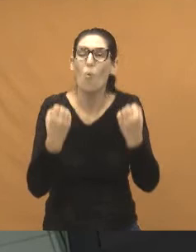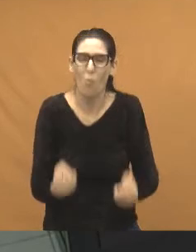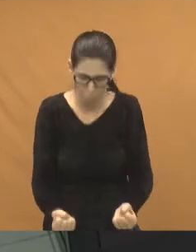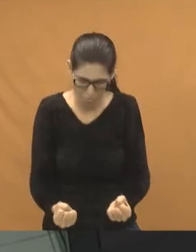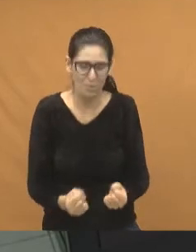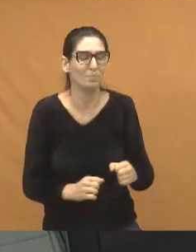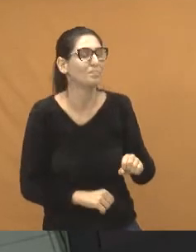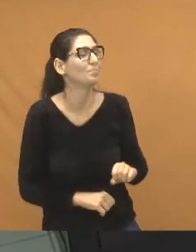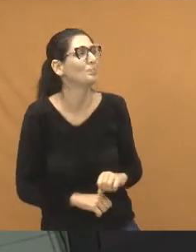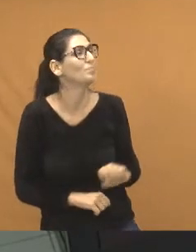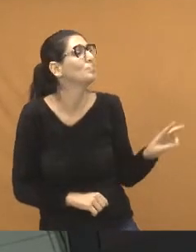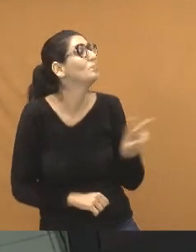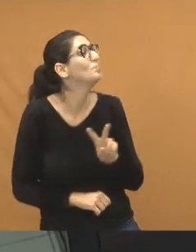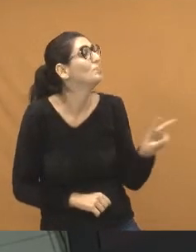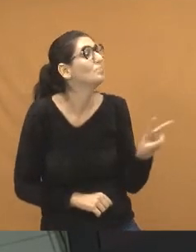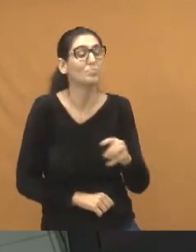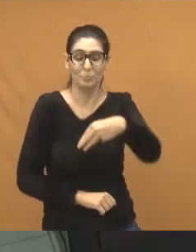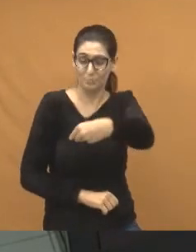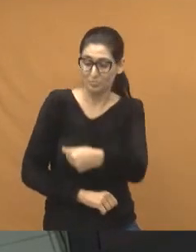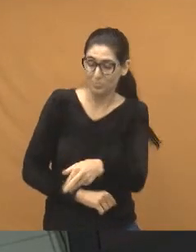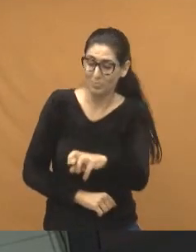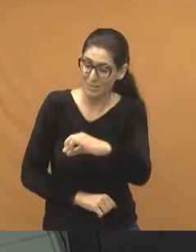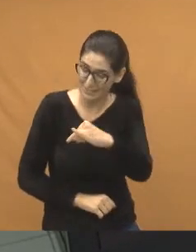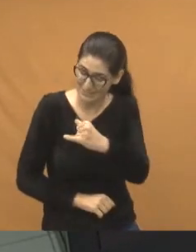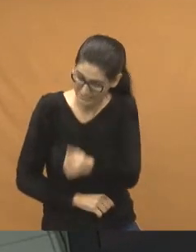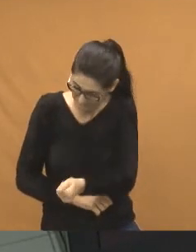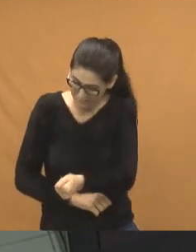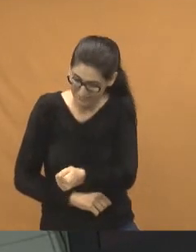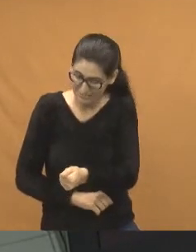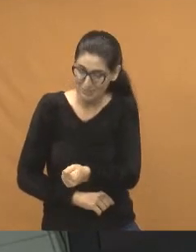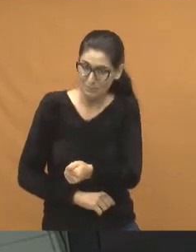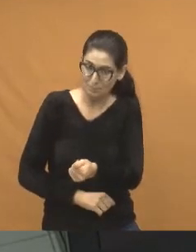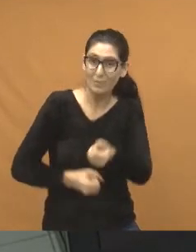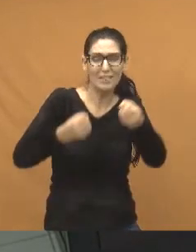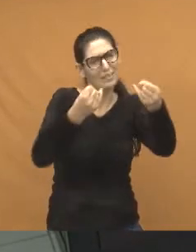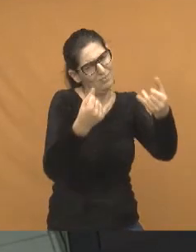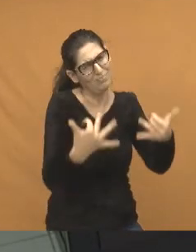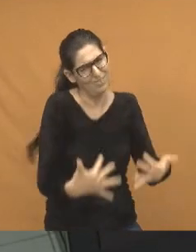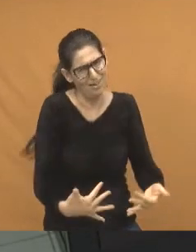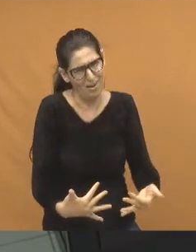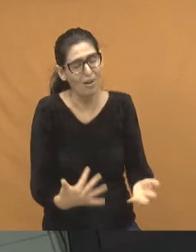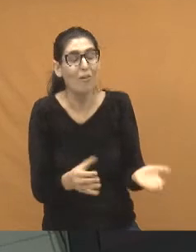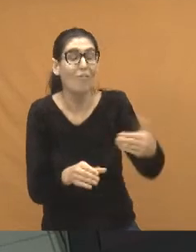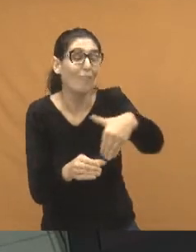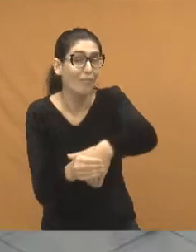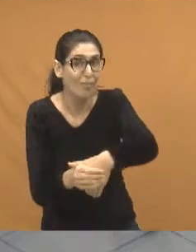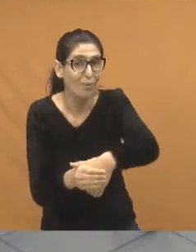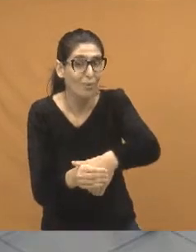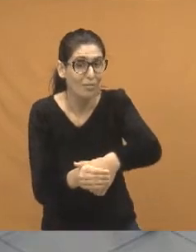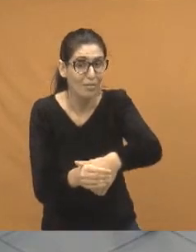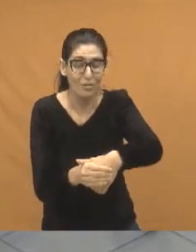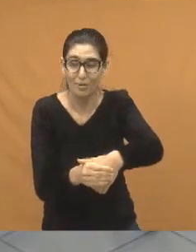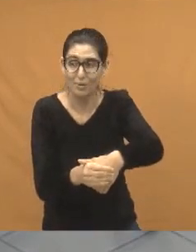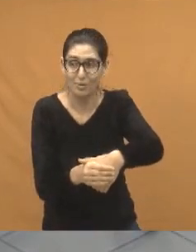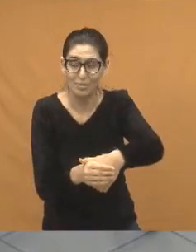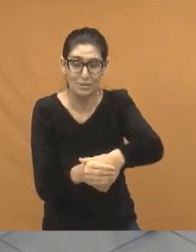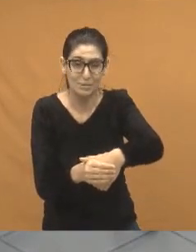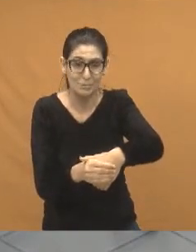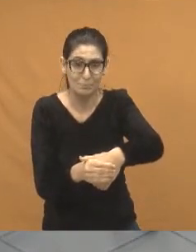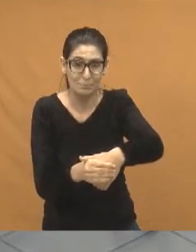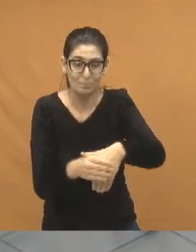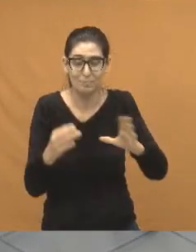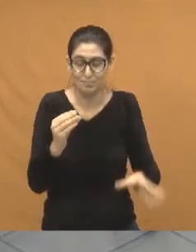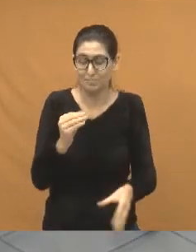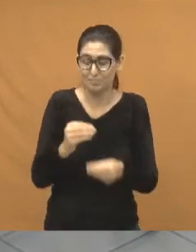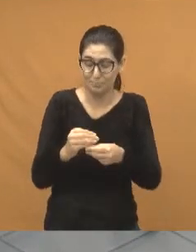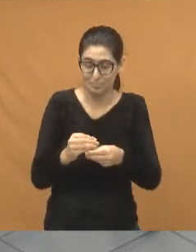Como vota a vereadora doutora Márcia Santos? Justificando o meu voto, sem dúvida a